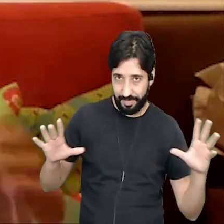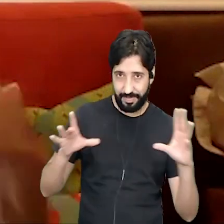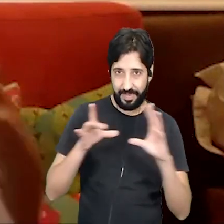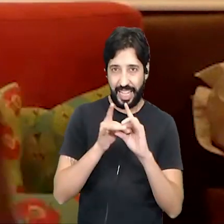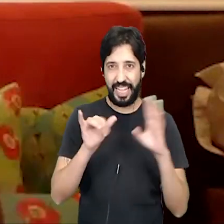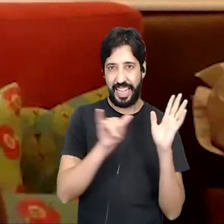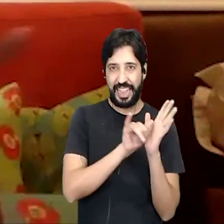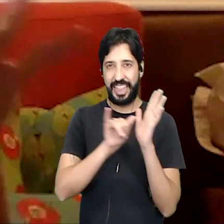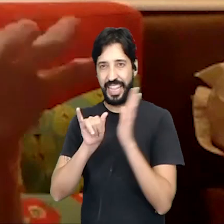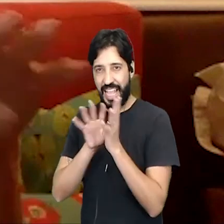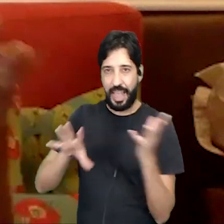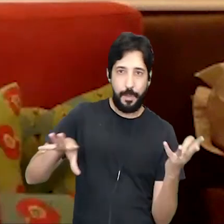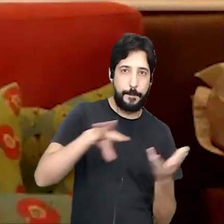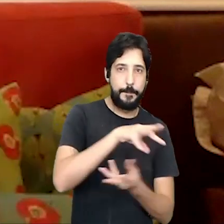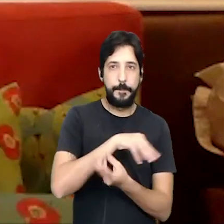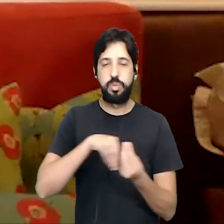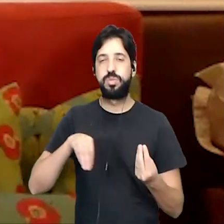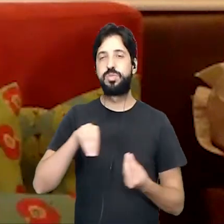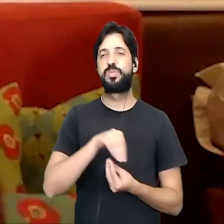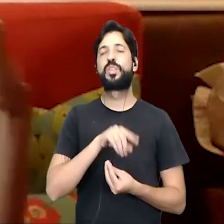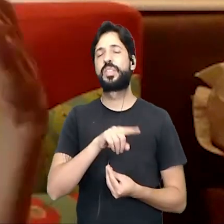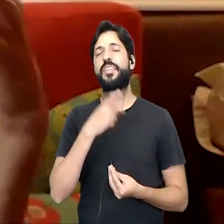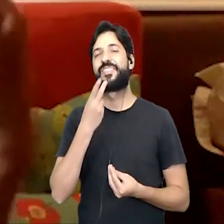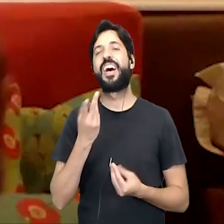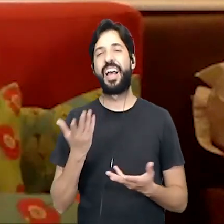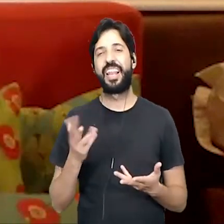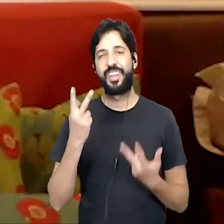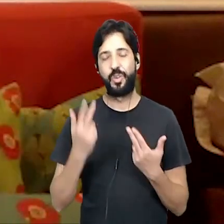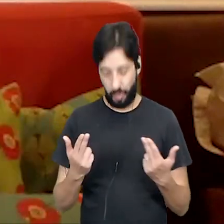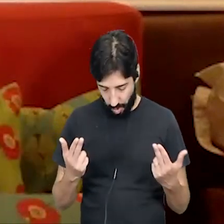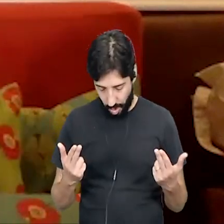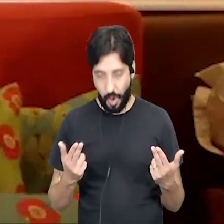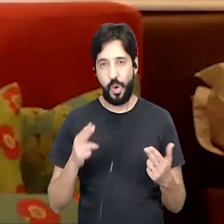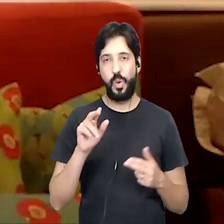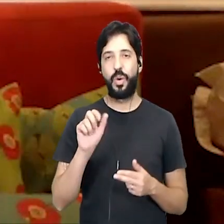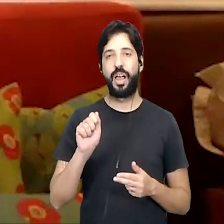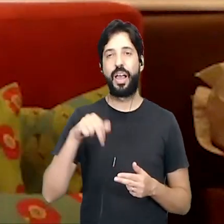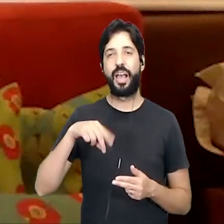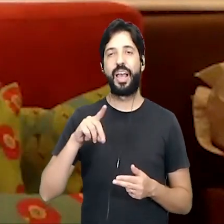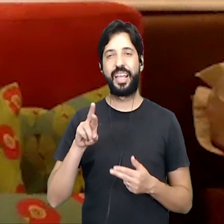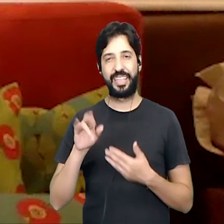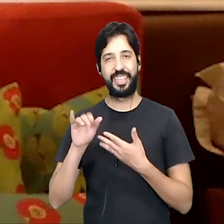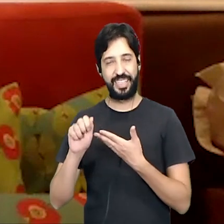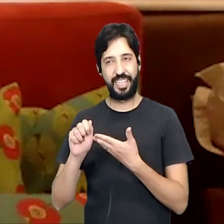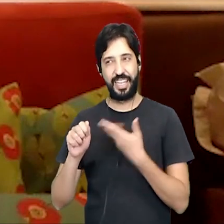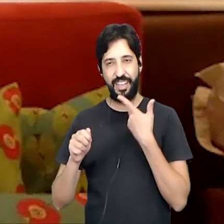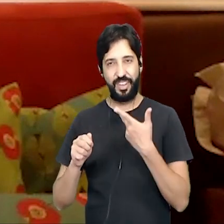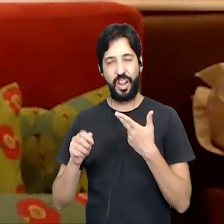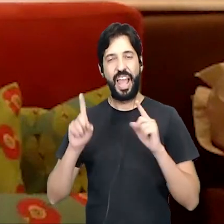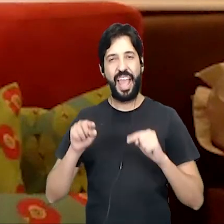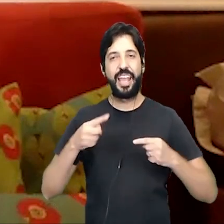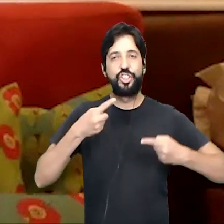de borrar um pouco essas identidades, né, vocês estão trazendo também isso que a Andrea falou, né,